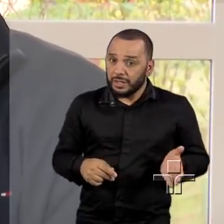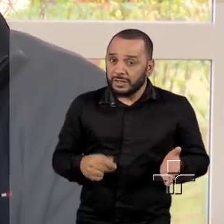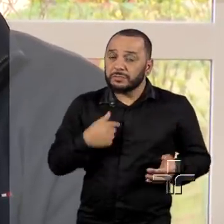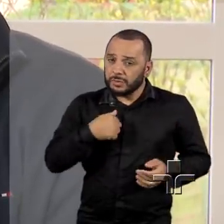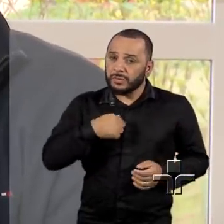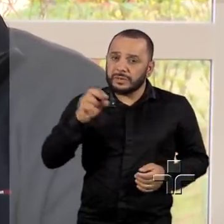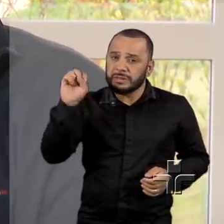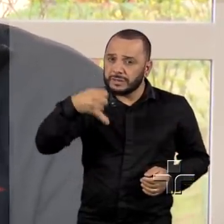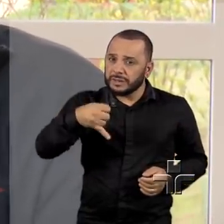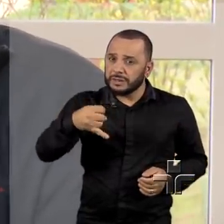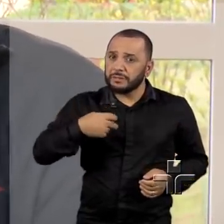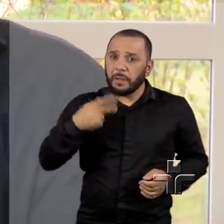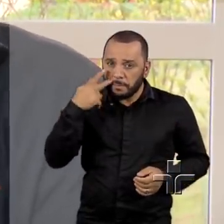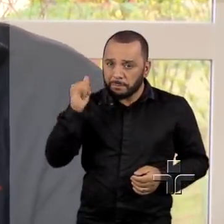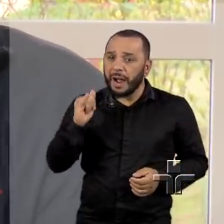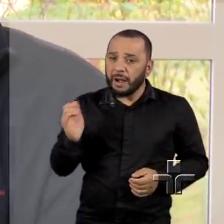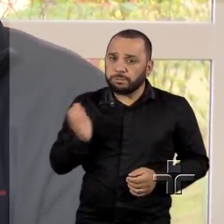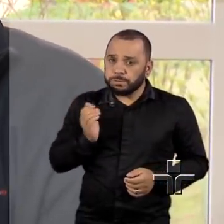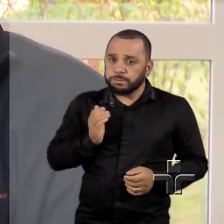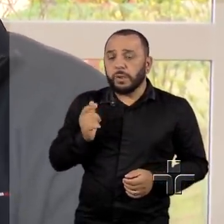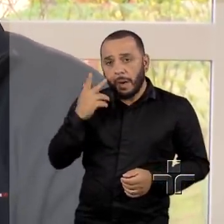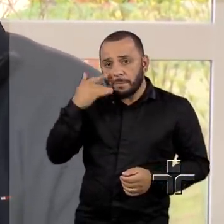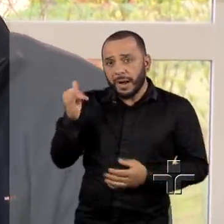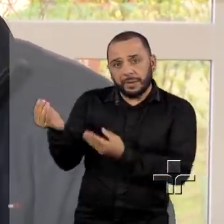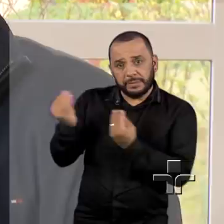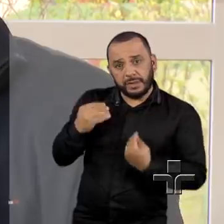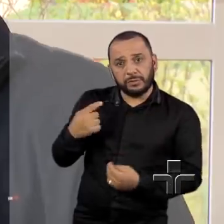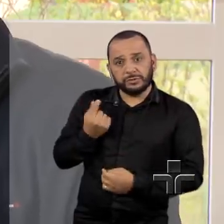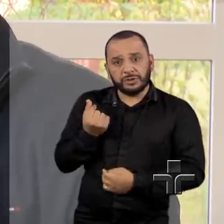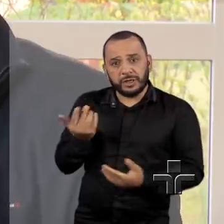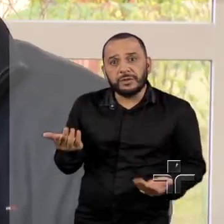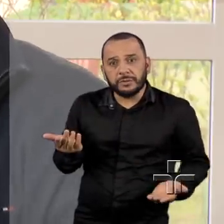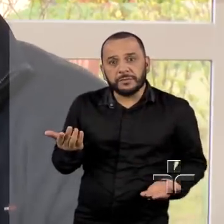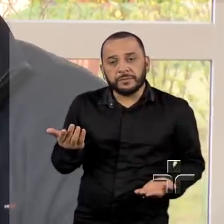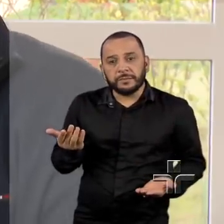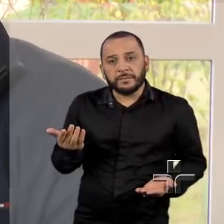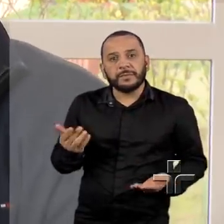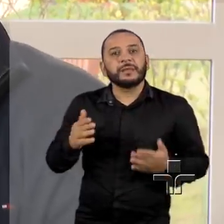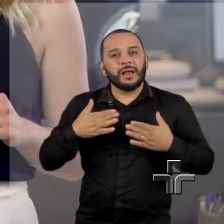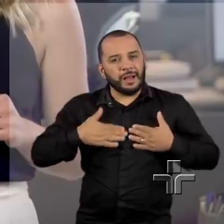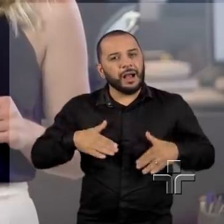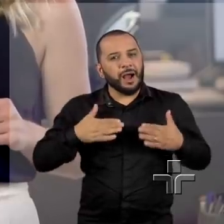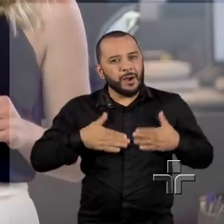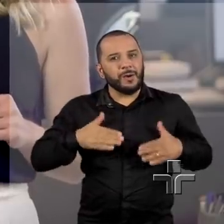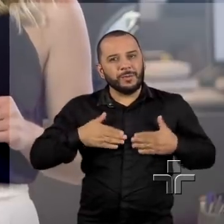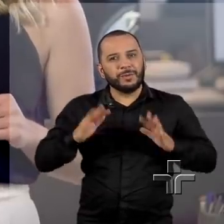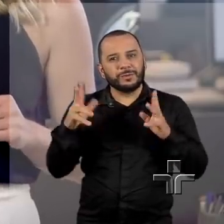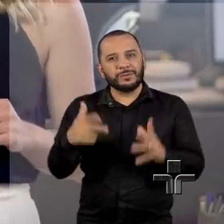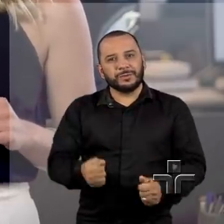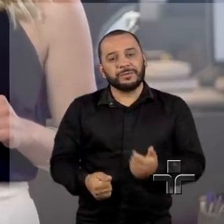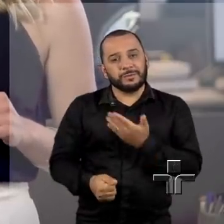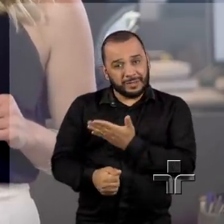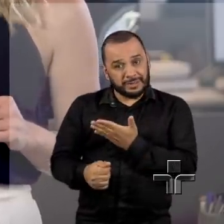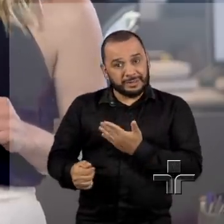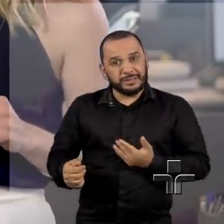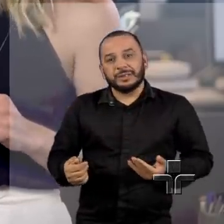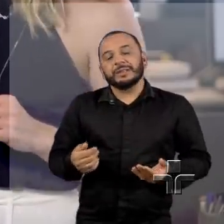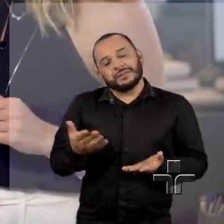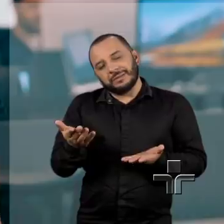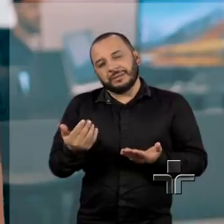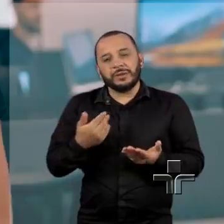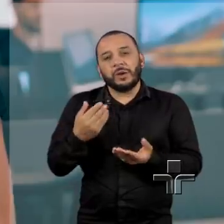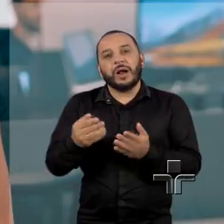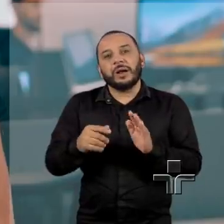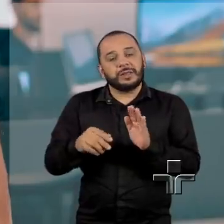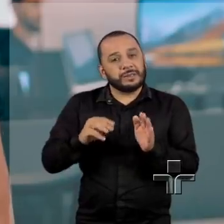sim, meu pai é rico, meu pai me deu dinheiro, parece que as coisas pelo menos acalmaram um pouco. Só que o mérito não é revelado. O